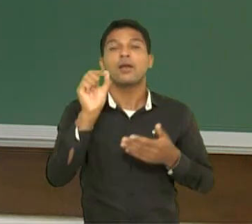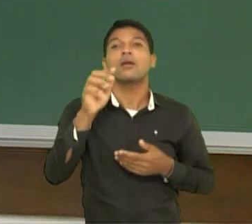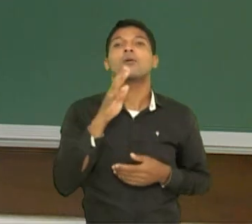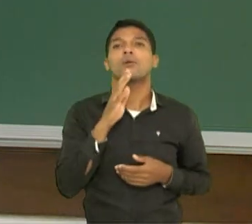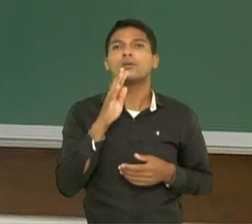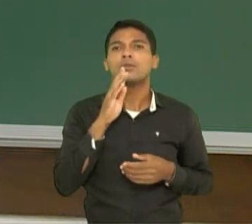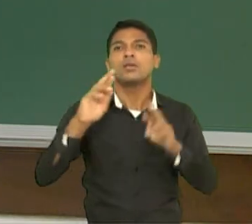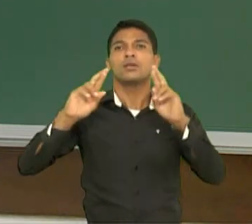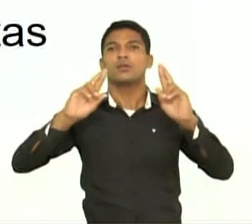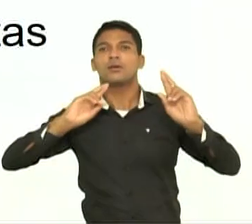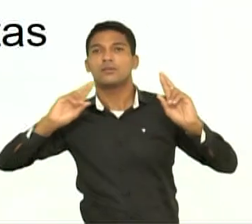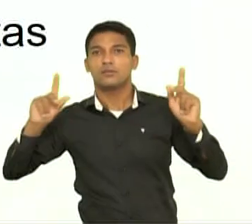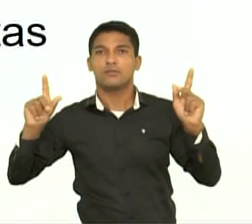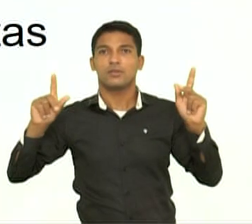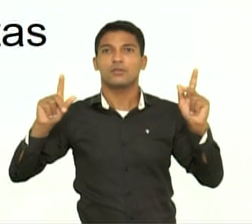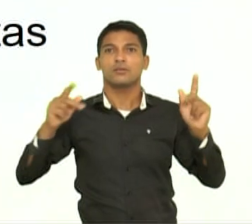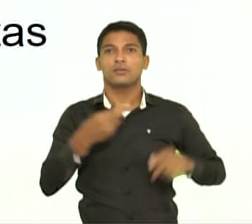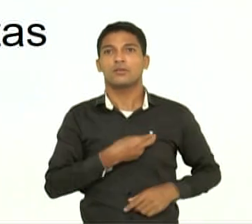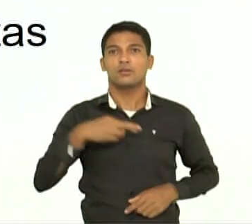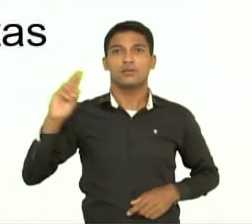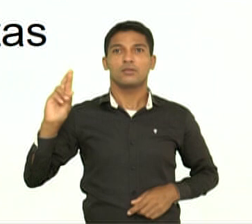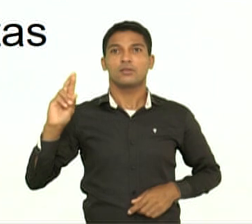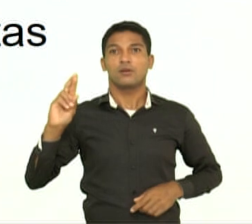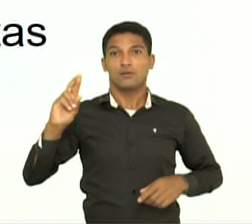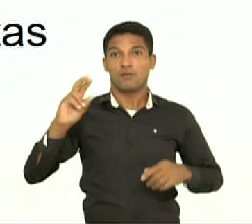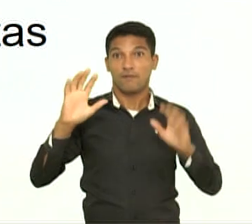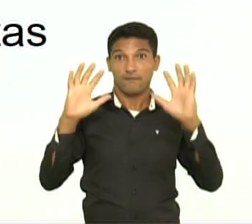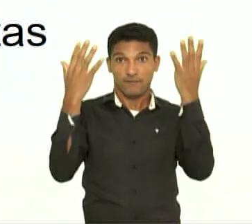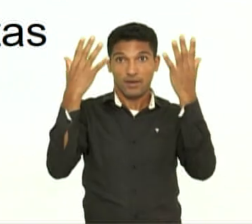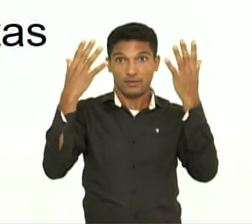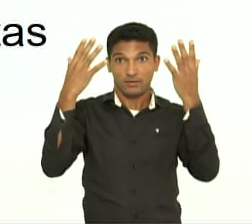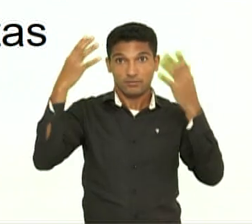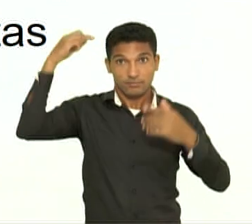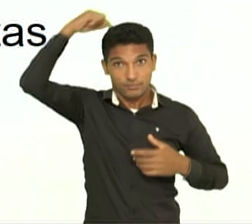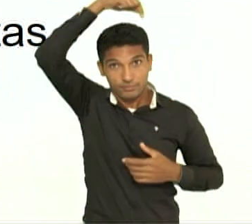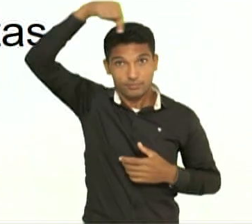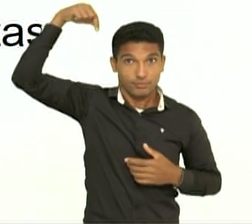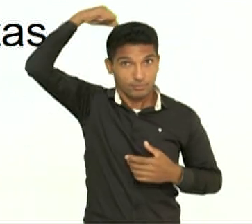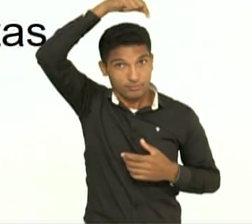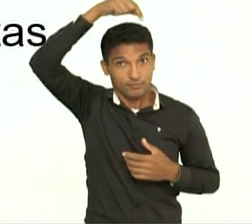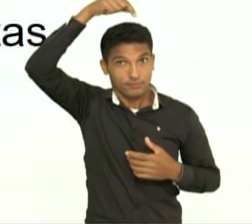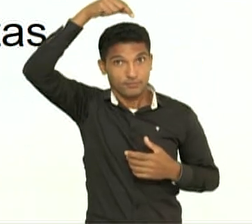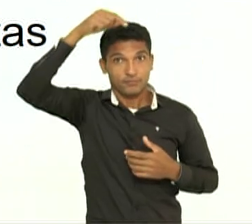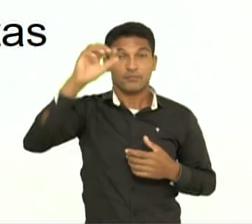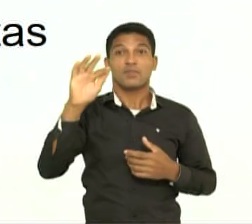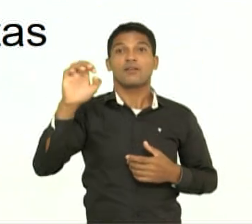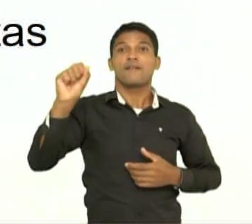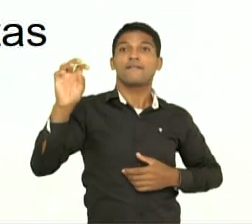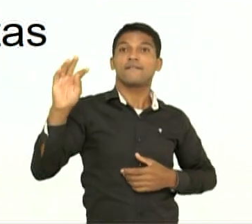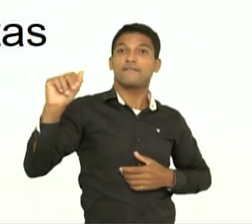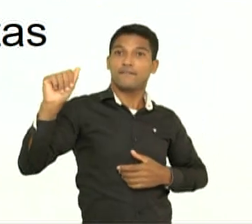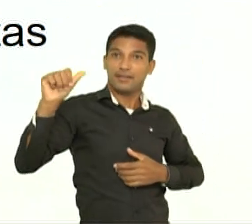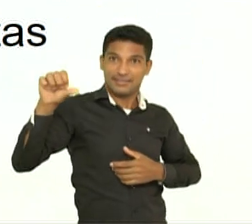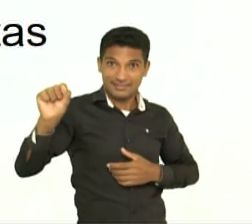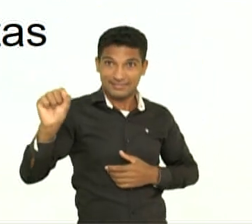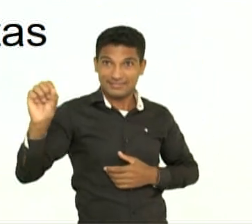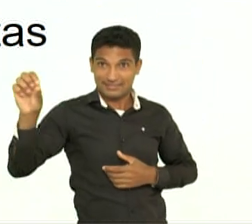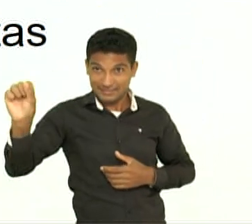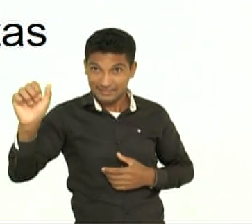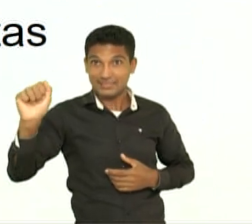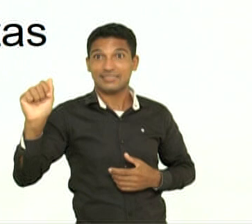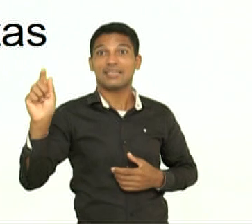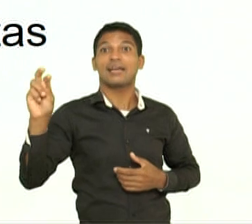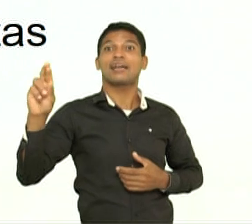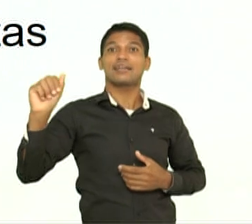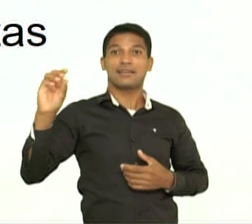conhecer as diferentes festas religiosas sagradas, conhecer a função das festas sagradas e aprender a diferença entre